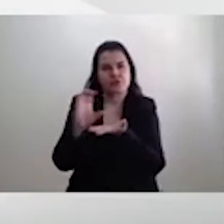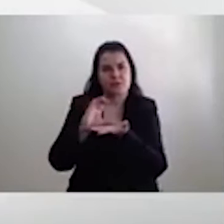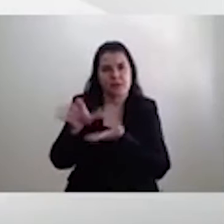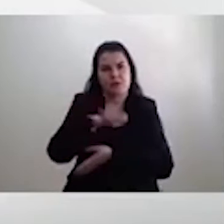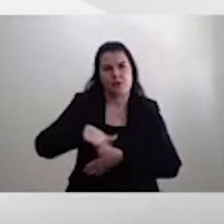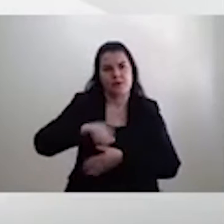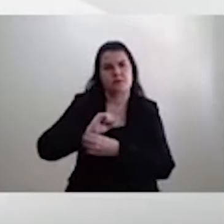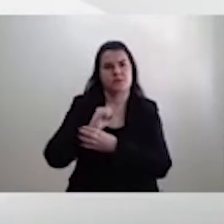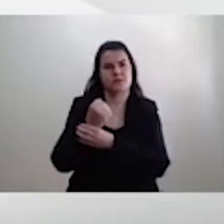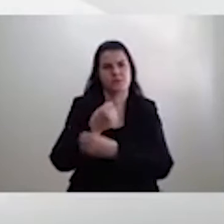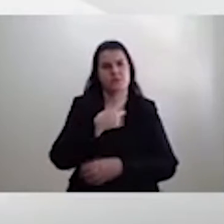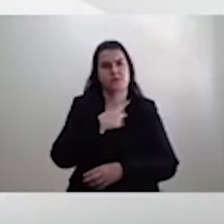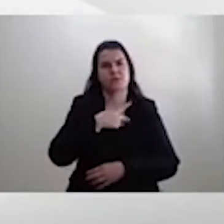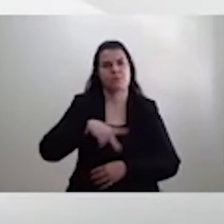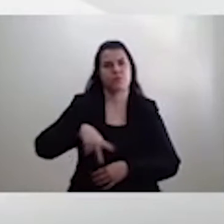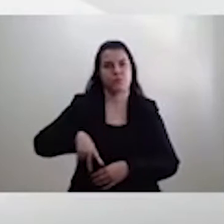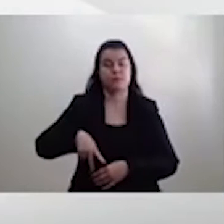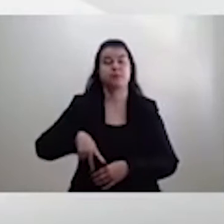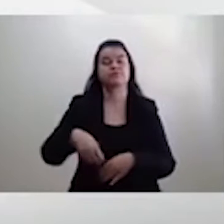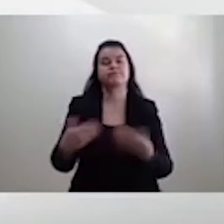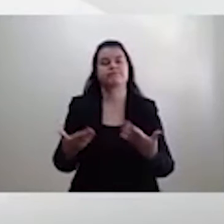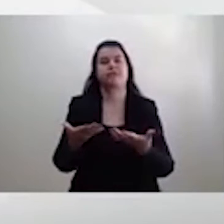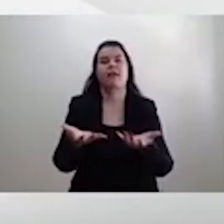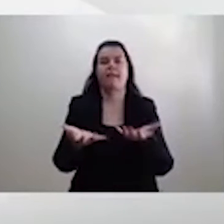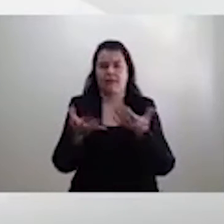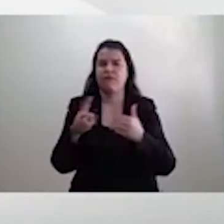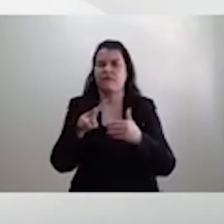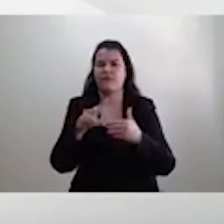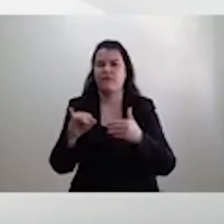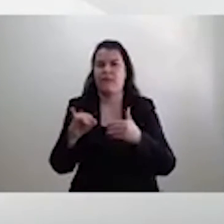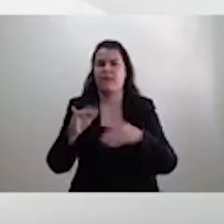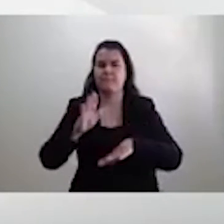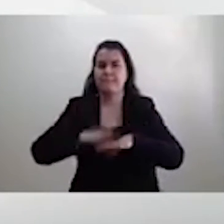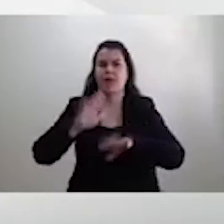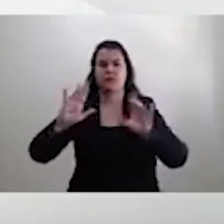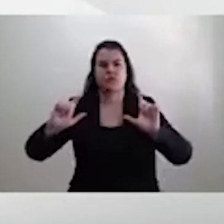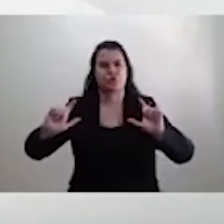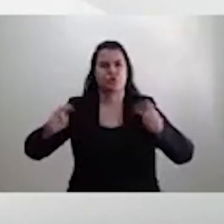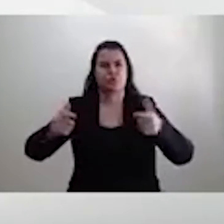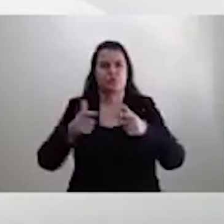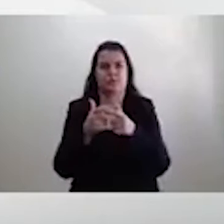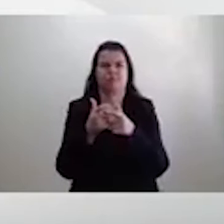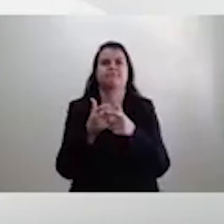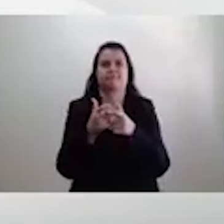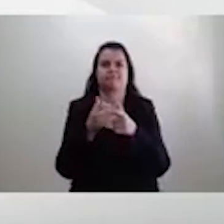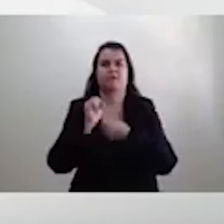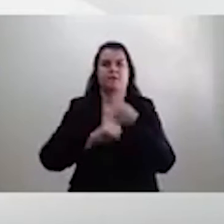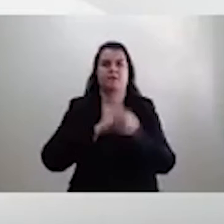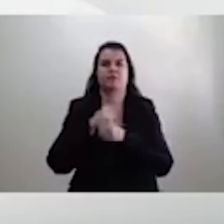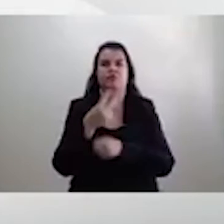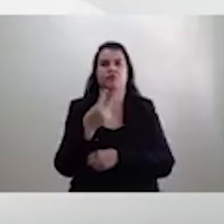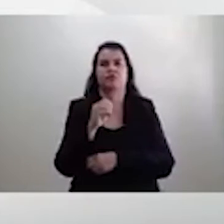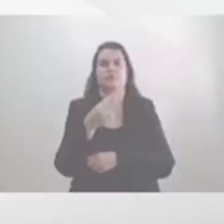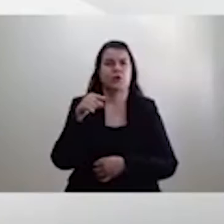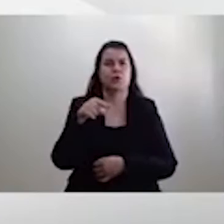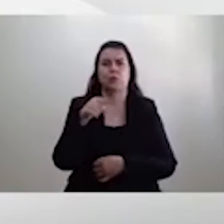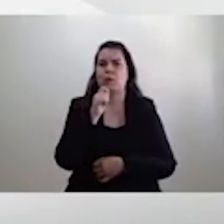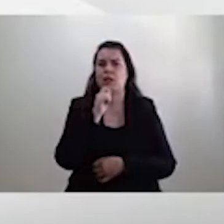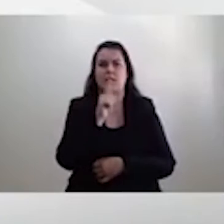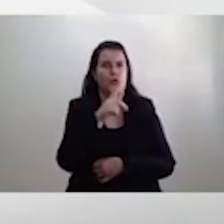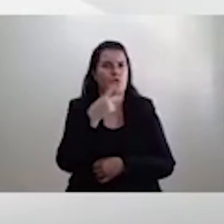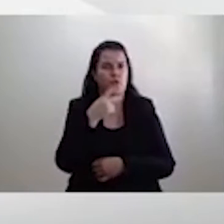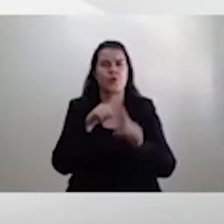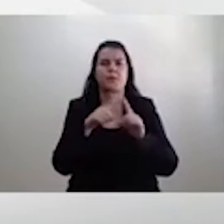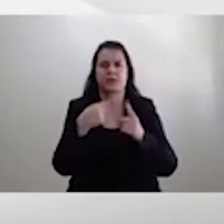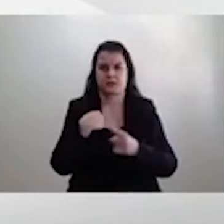é a de reduzir muito mais ainda nesse 2022 e nos anos aqui para frente. O